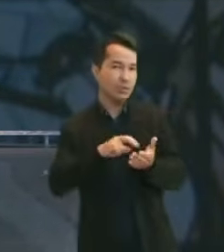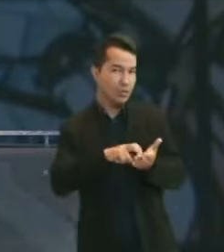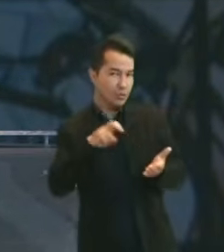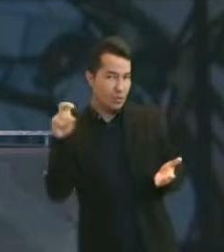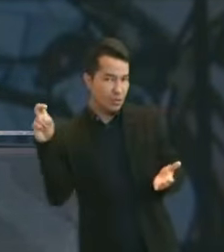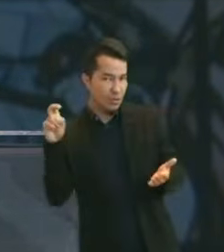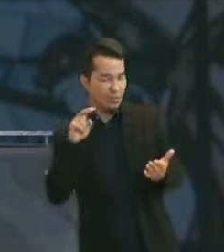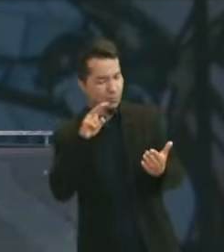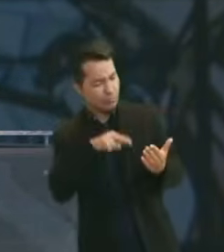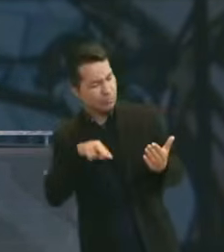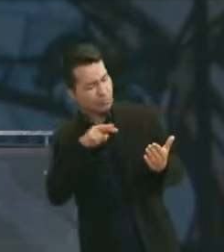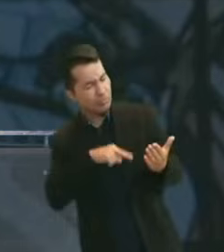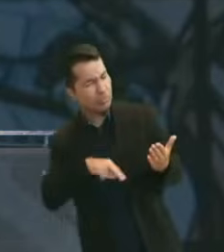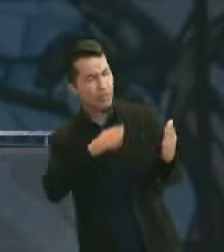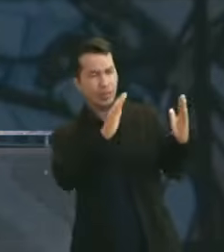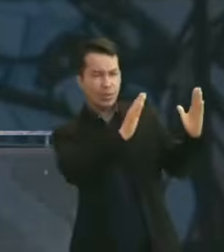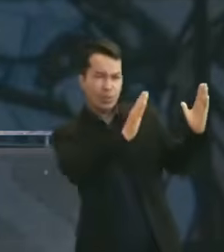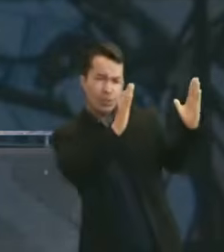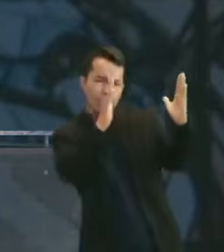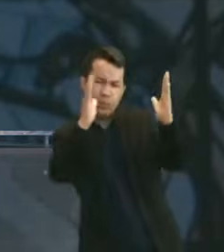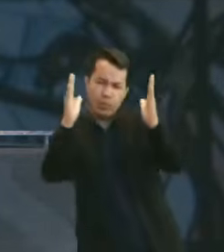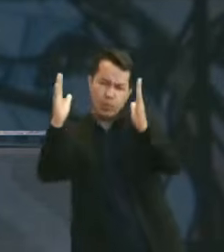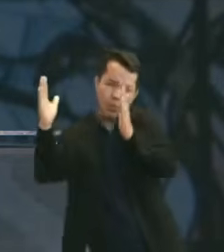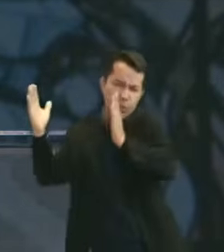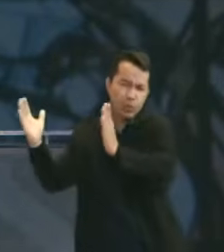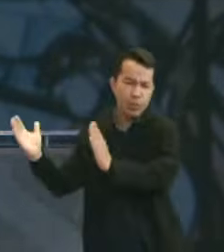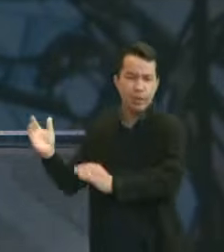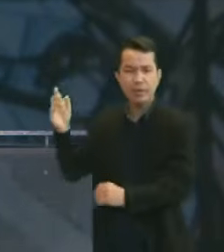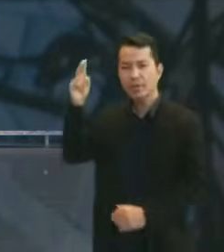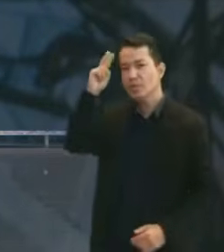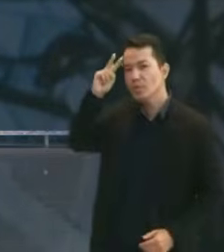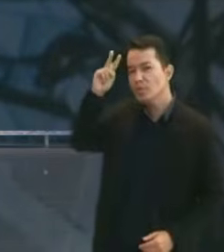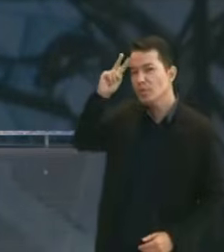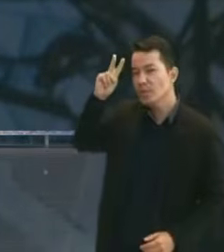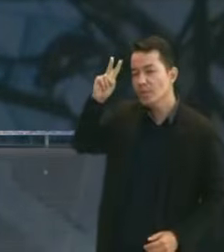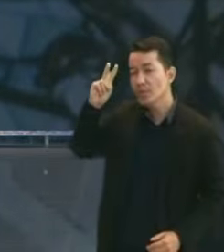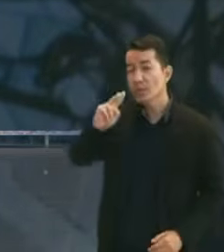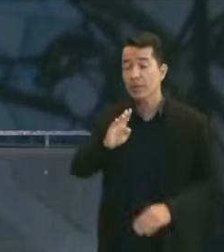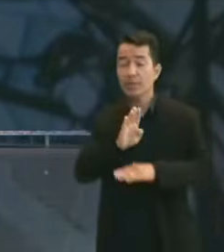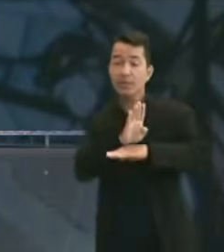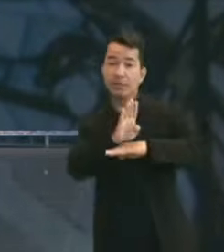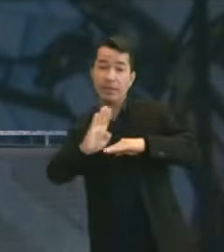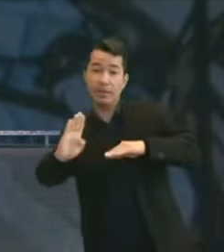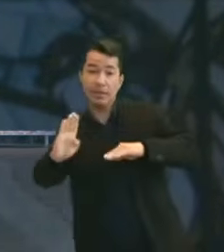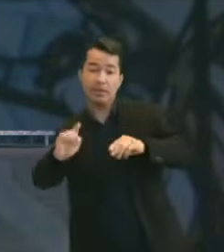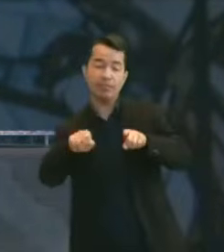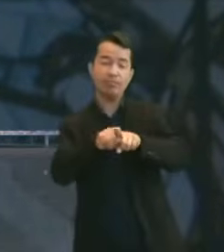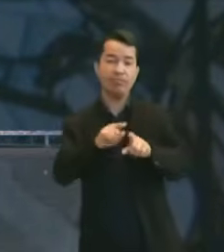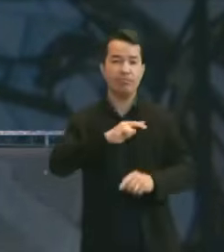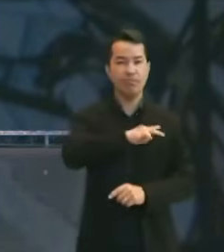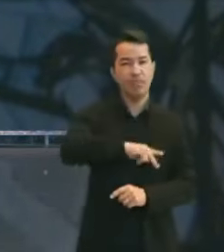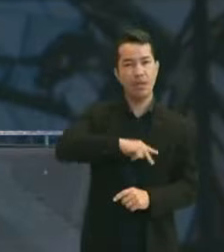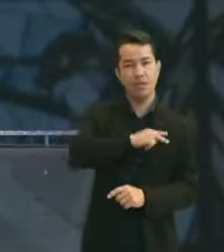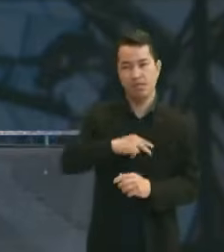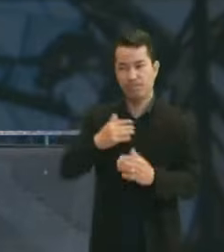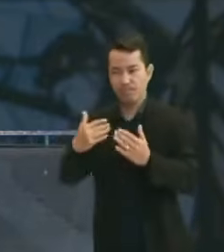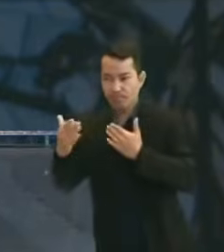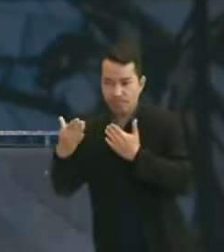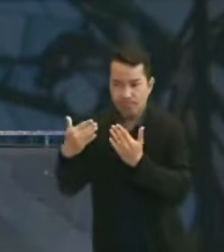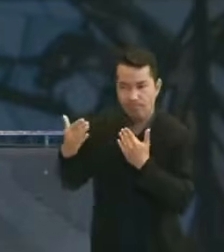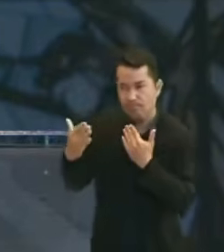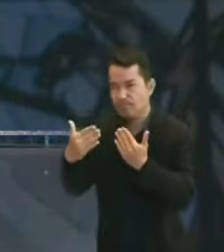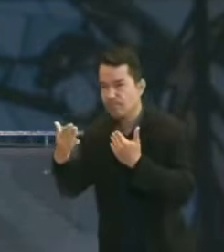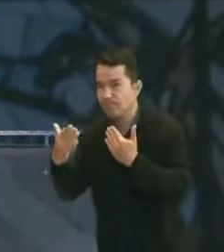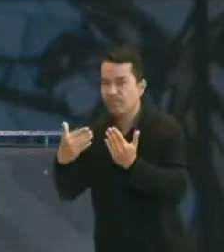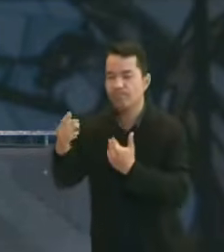Barnabé, principalmente a interação entre Barnabé e o apóstolo Paulo, que é o que a palavra de Deus mais nos relata. Então nós vamos olhar algumas cenas